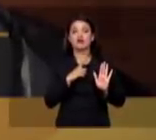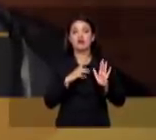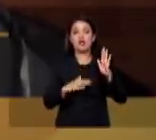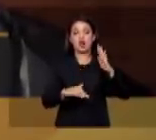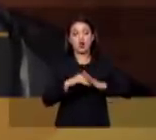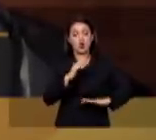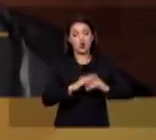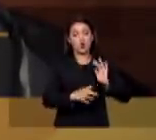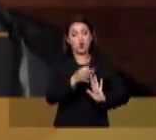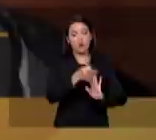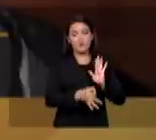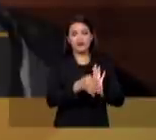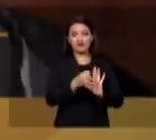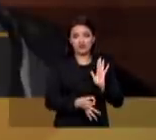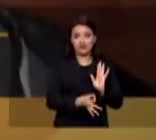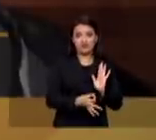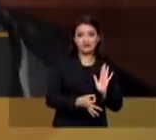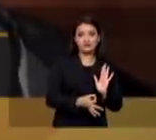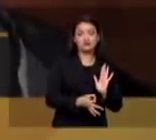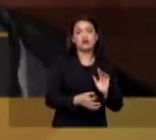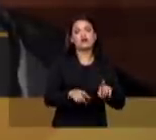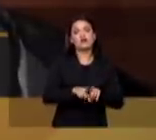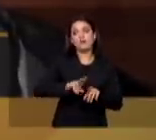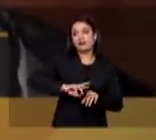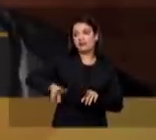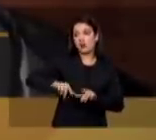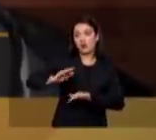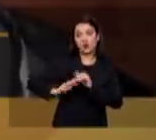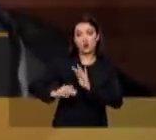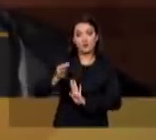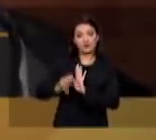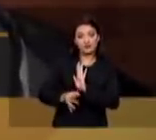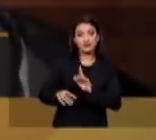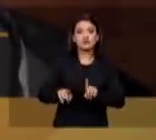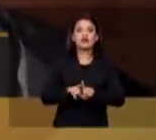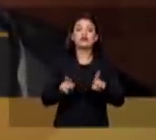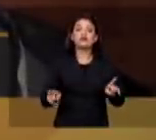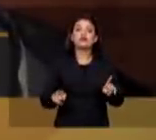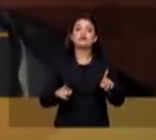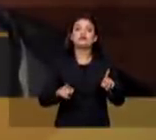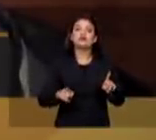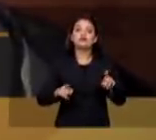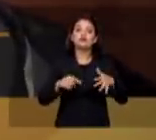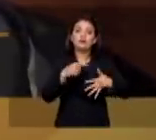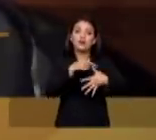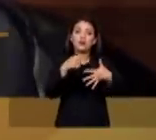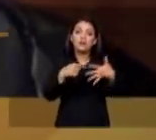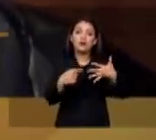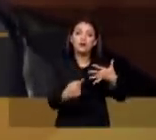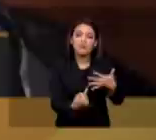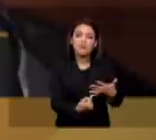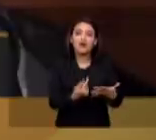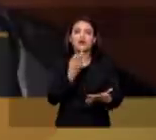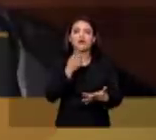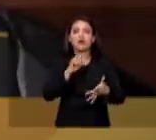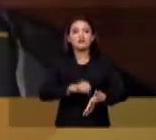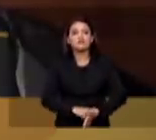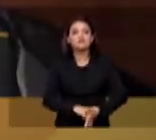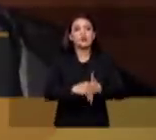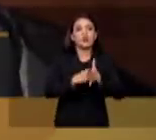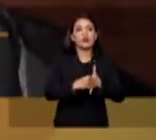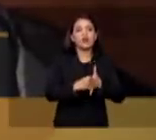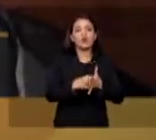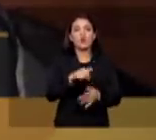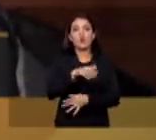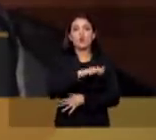E aquelas que enunciam as causas de impedimento ou suspeição de